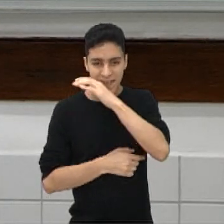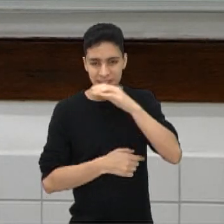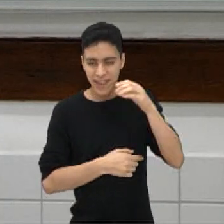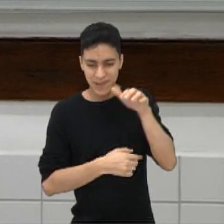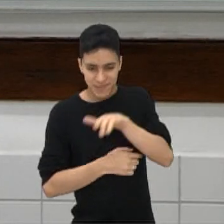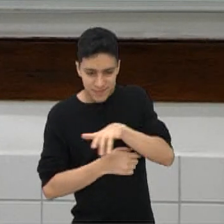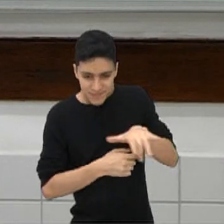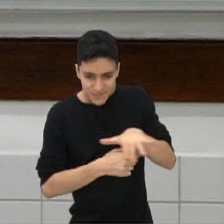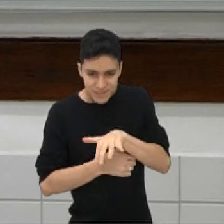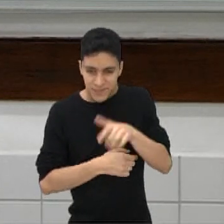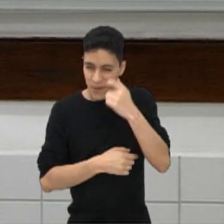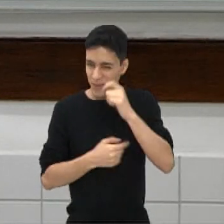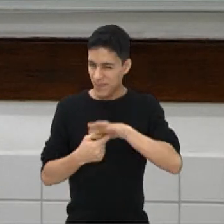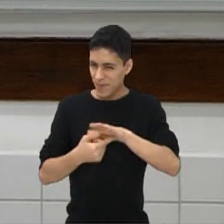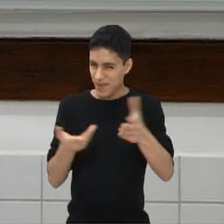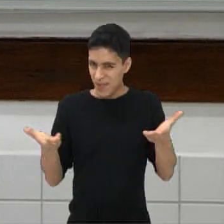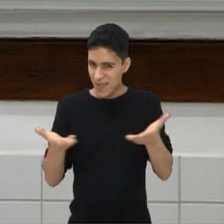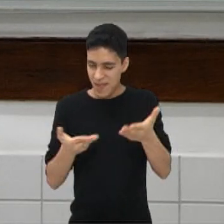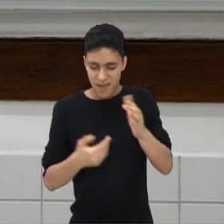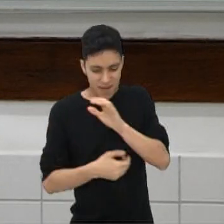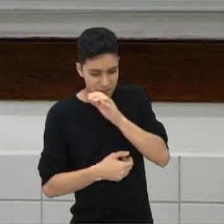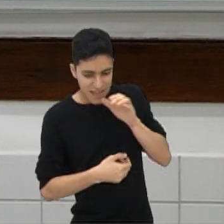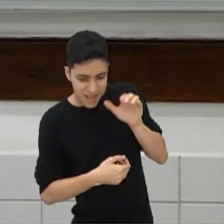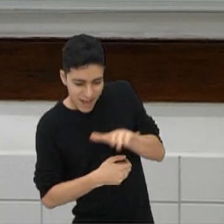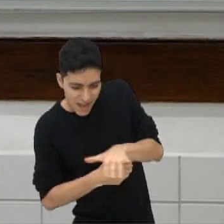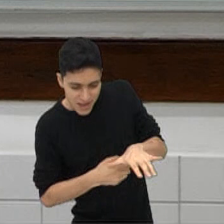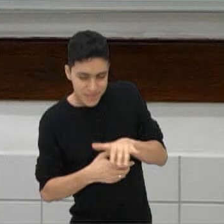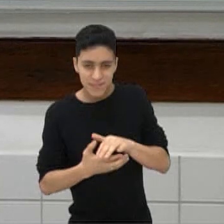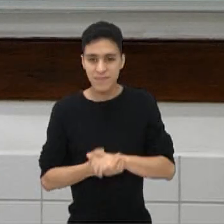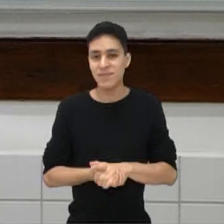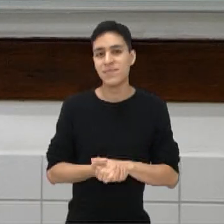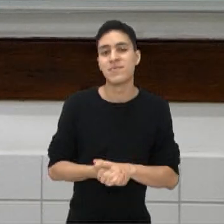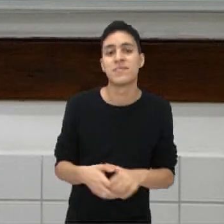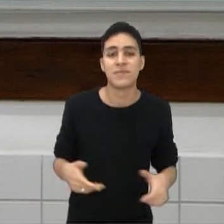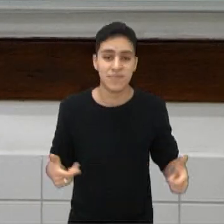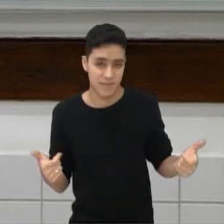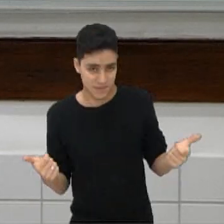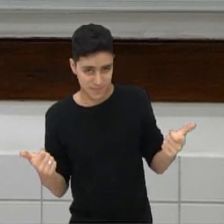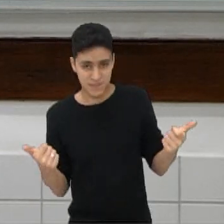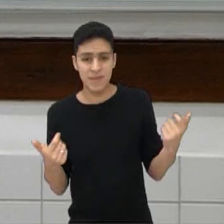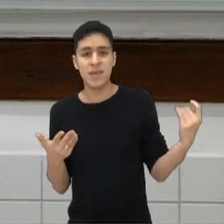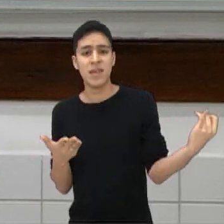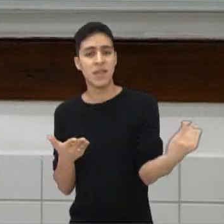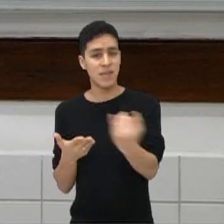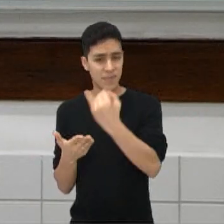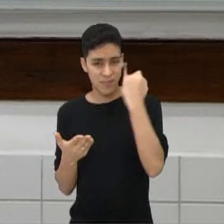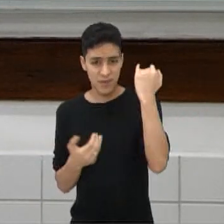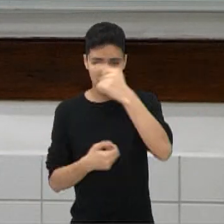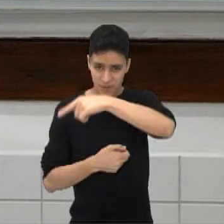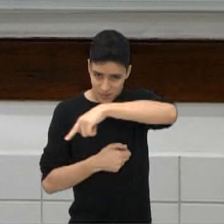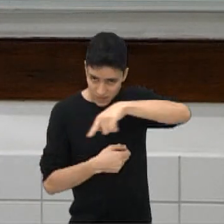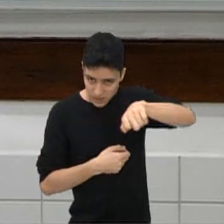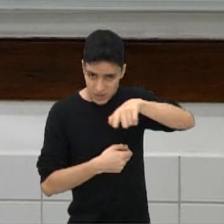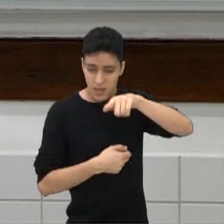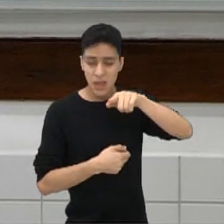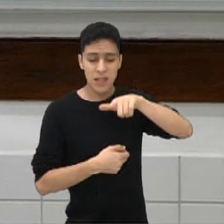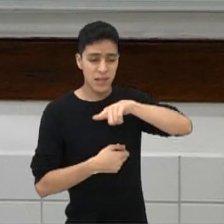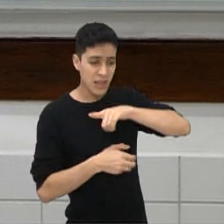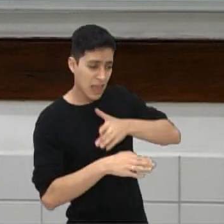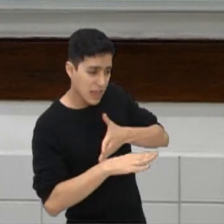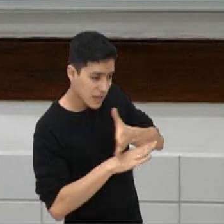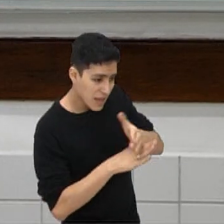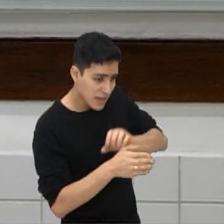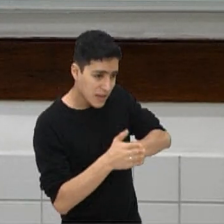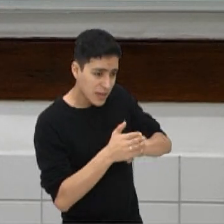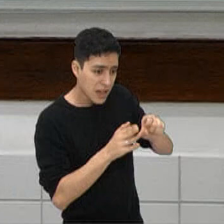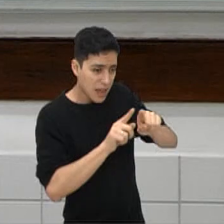vai mostrar para vocês, ok? Muito importante. Se você tem acesso ao Classroom, assim